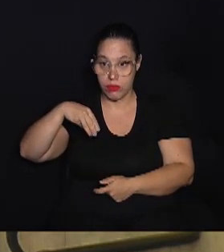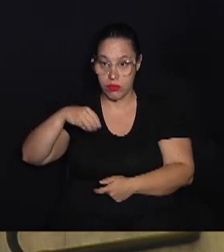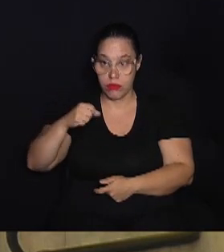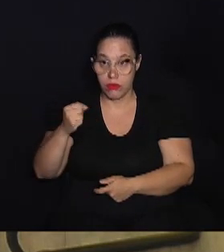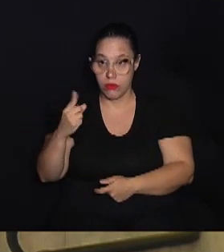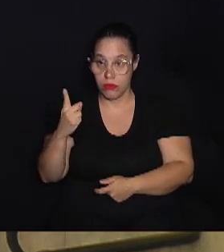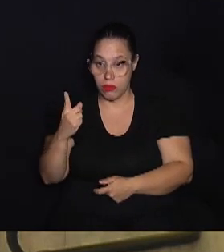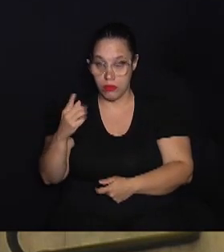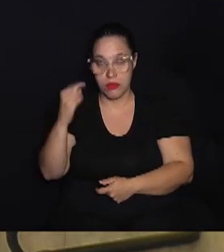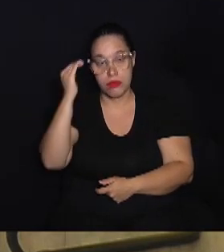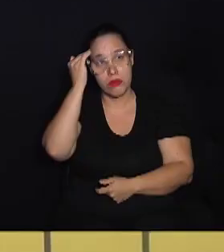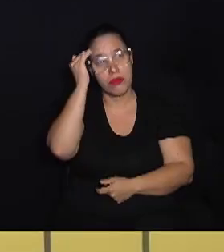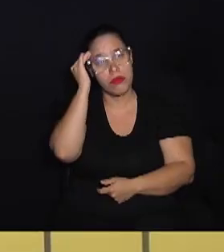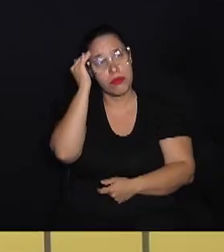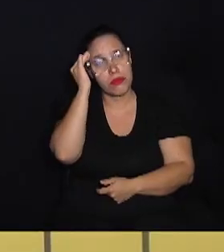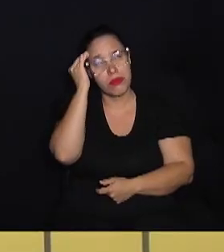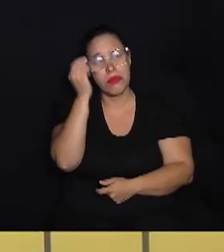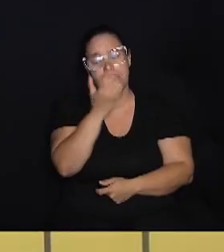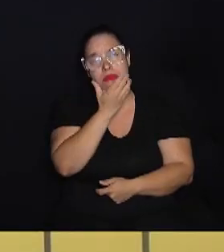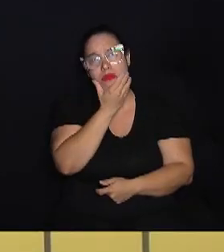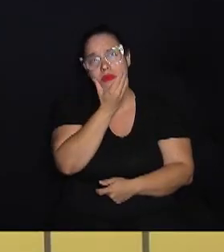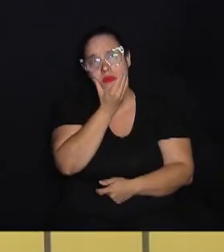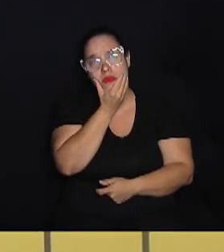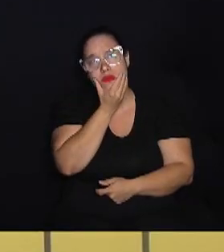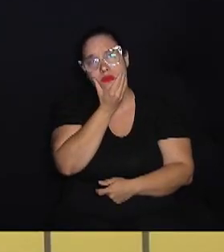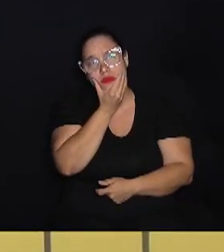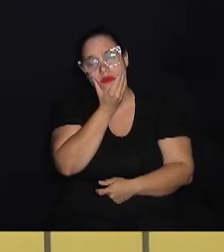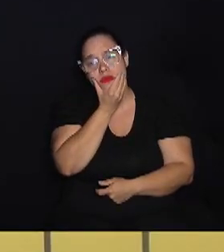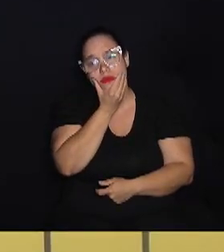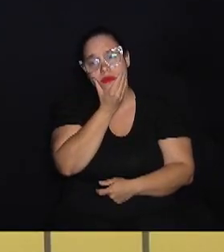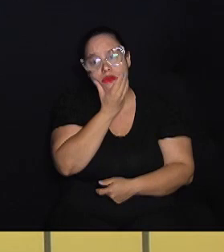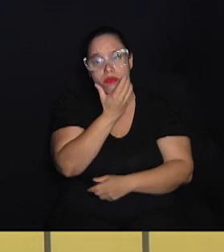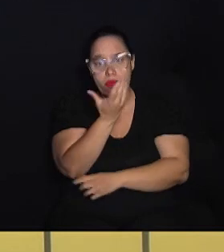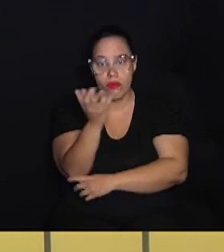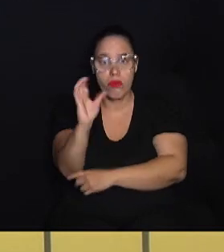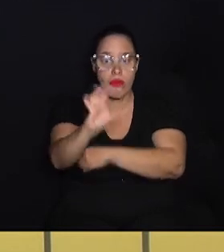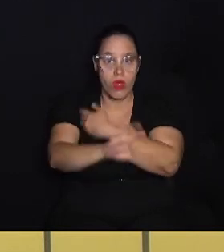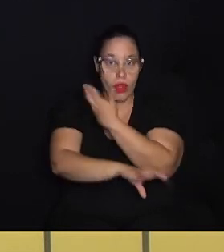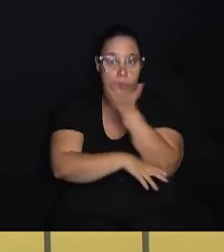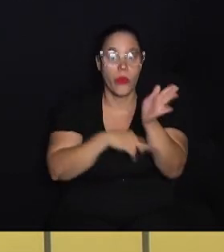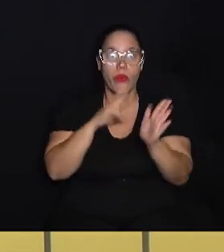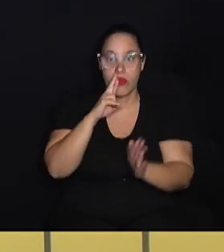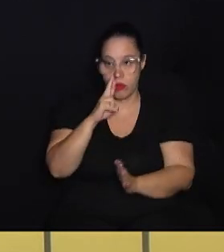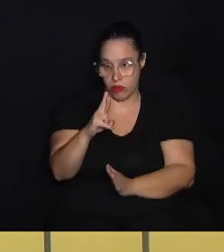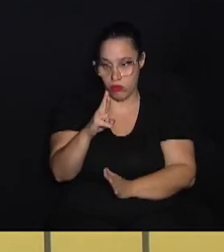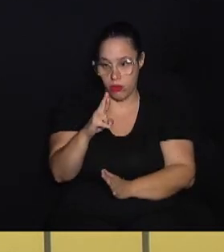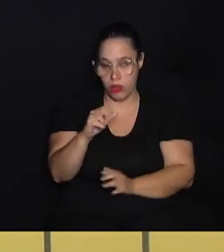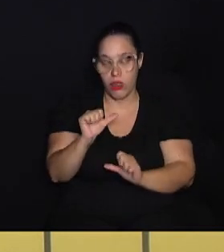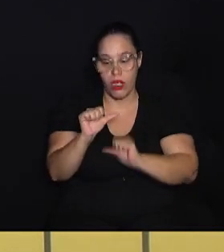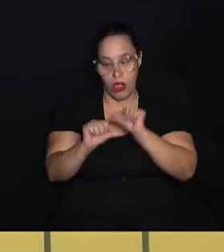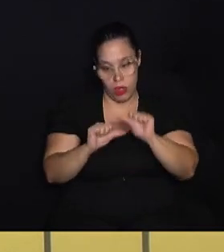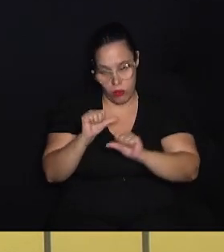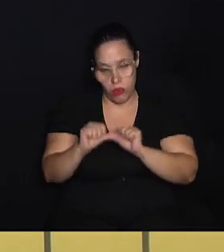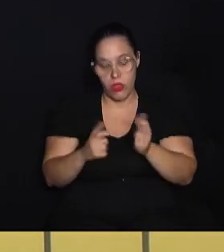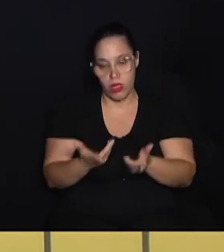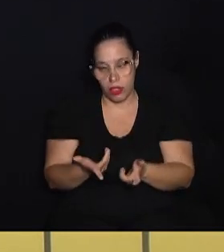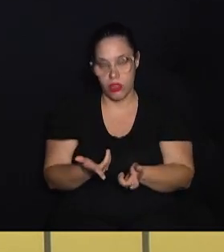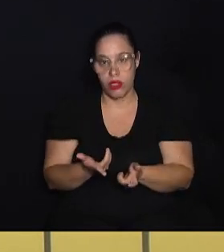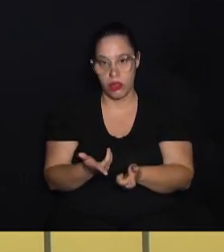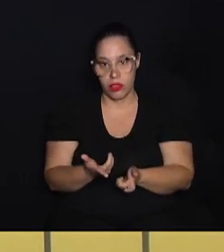tanto para entender como é que a vegetação está respondendo a essas mudanças, né?